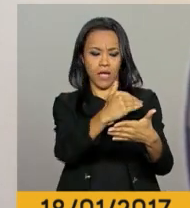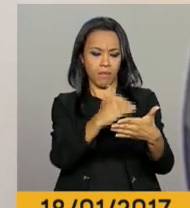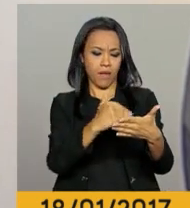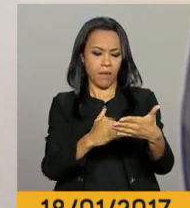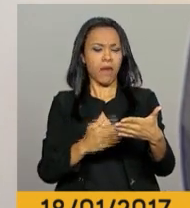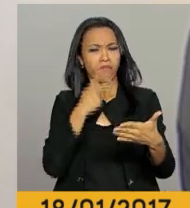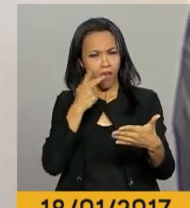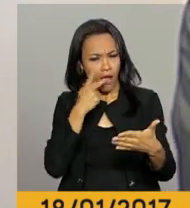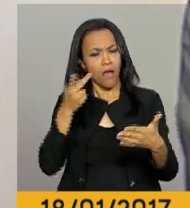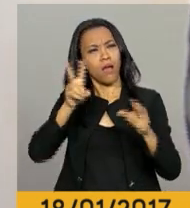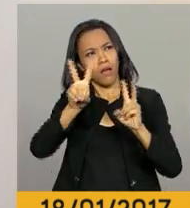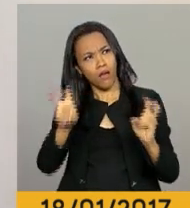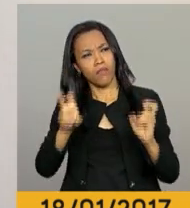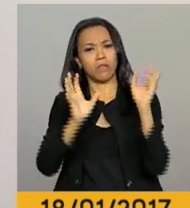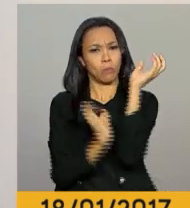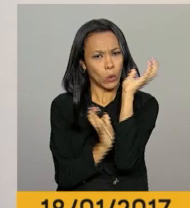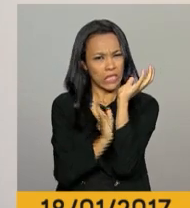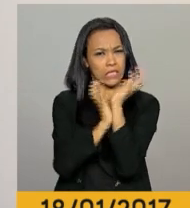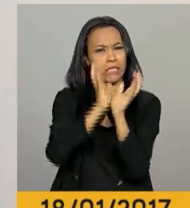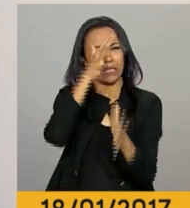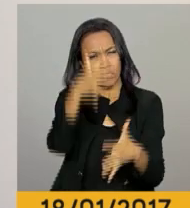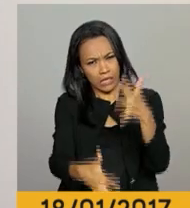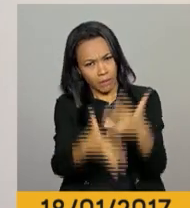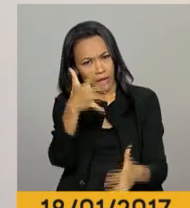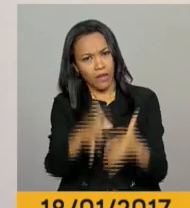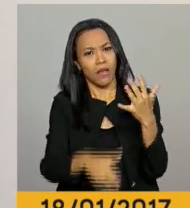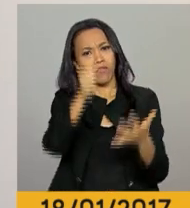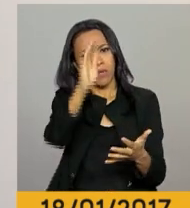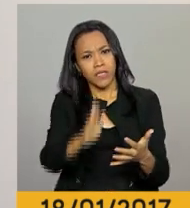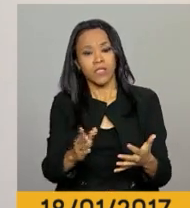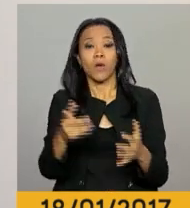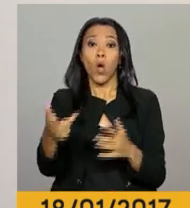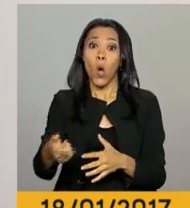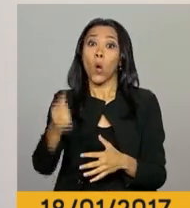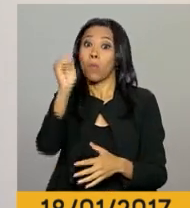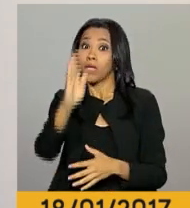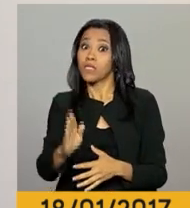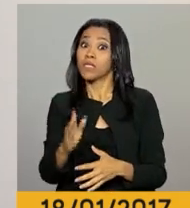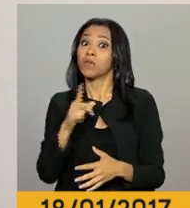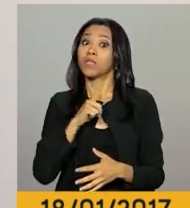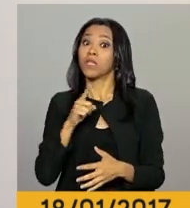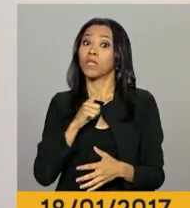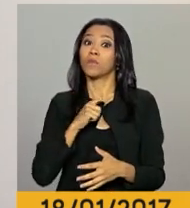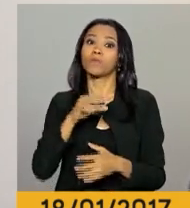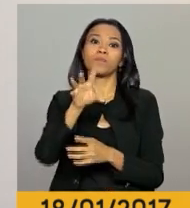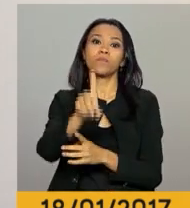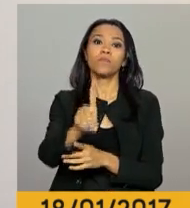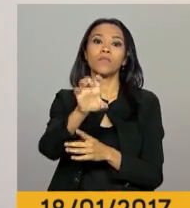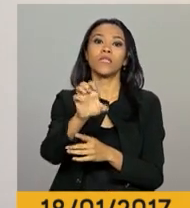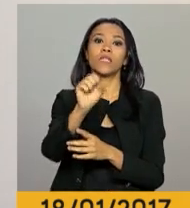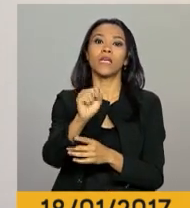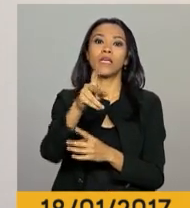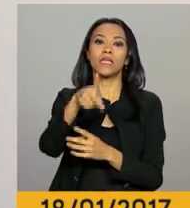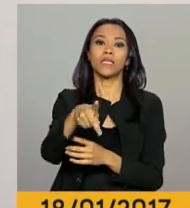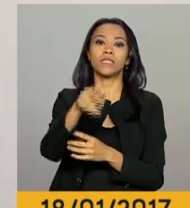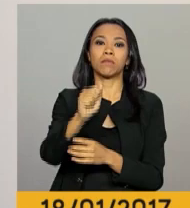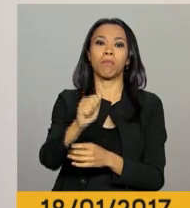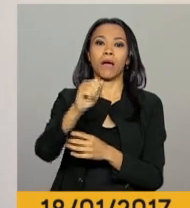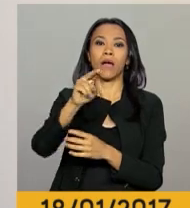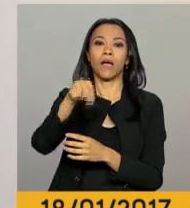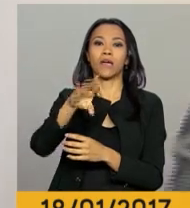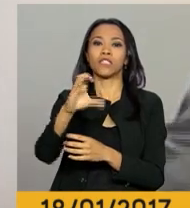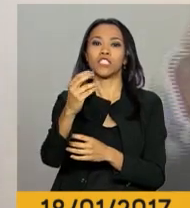burocracia imperante né ele dizia Olha o Brasil Funciona porque tem uma figura chamada despachante que é o intermediário entre o